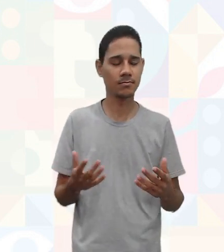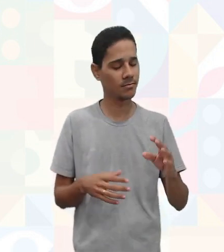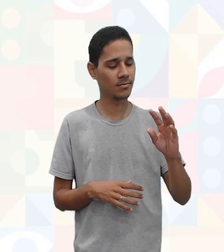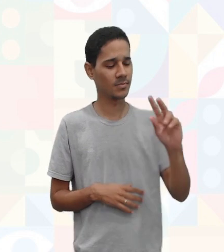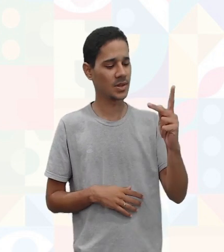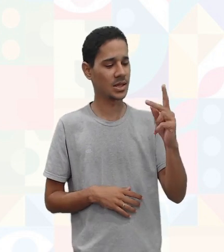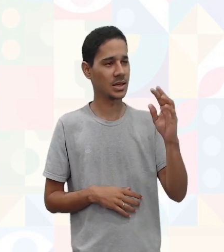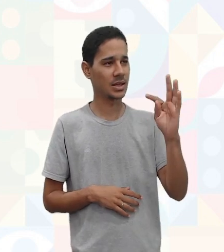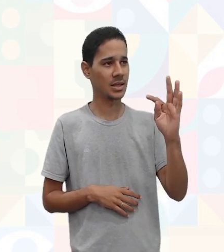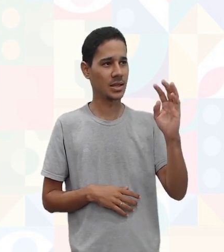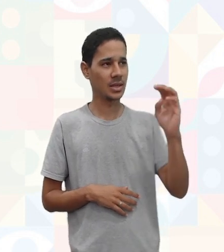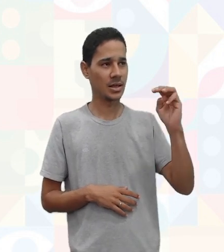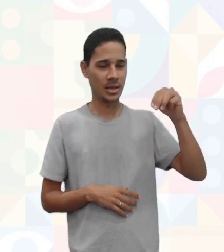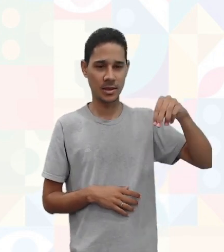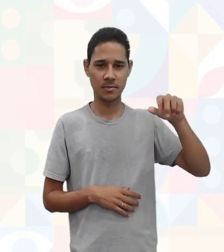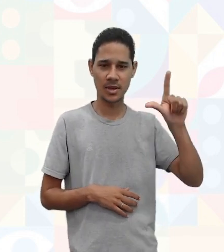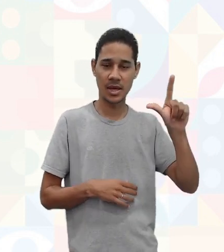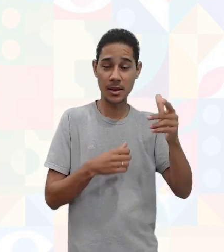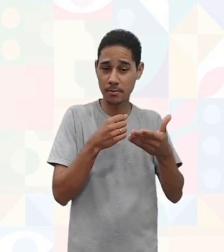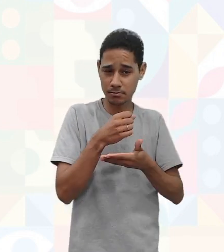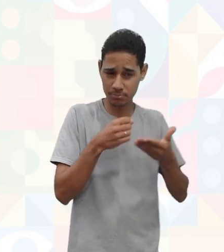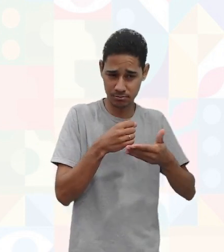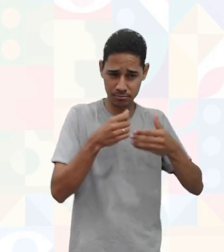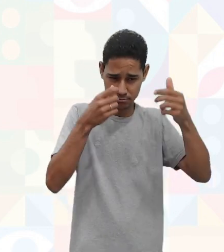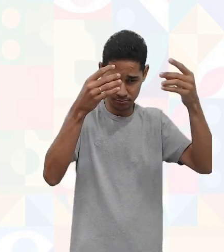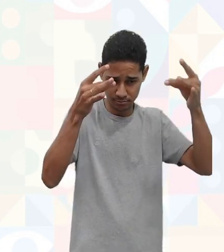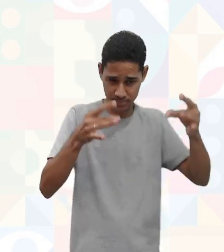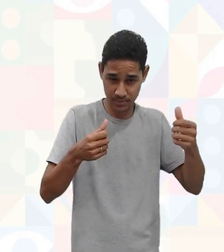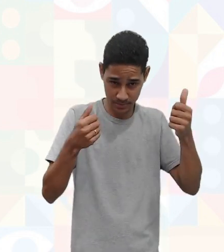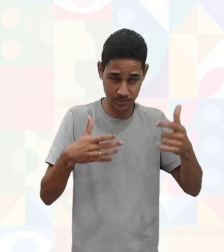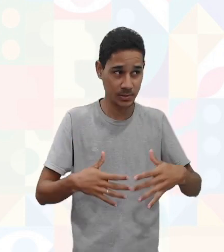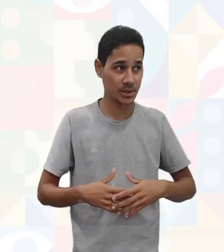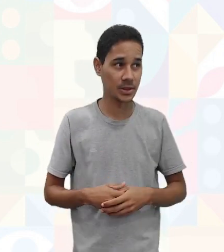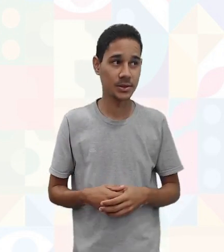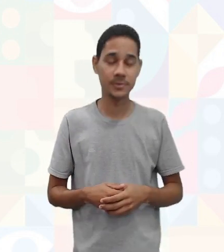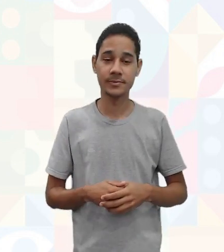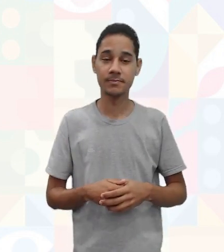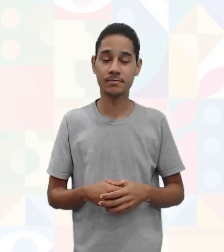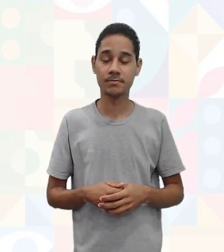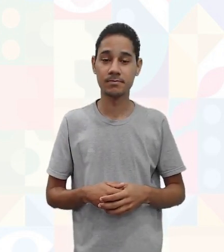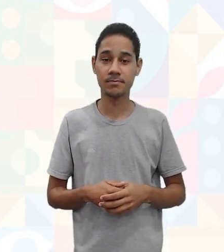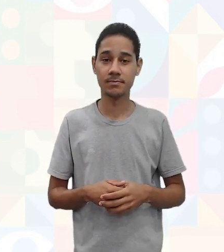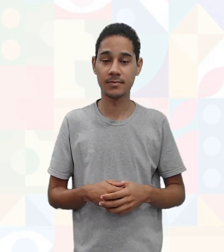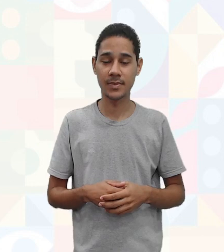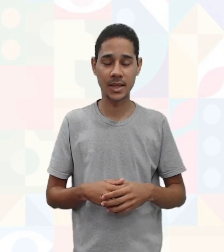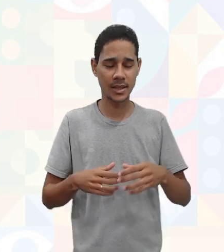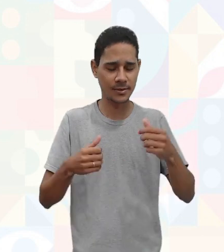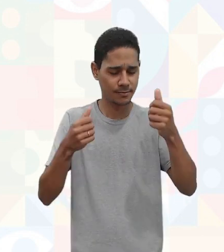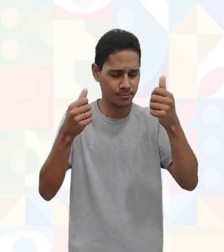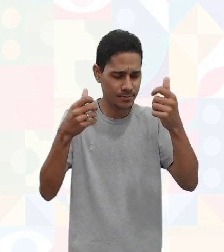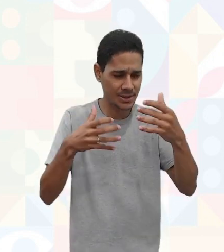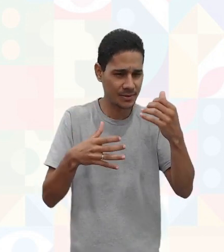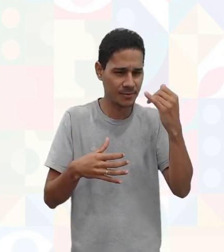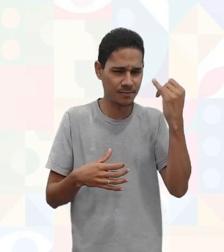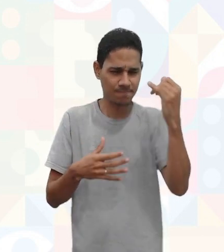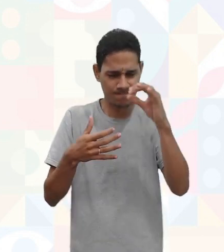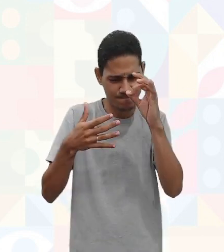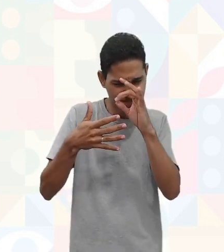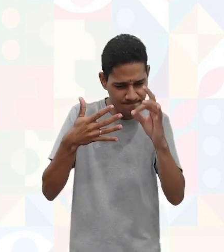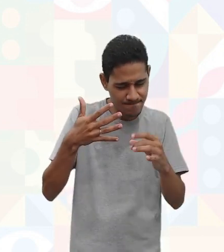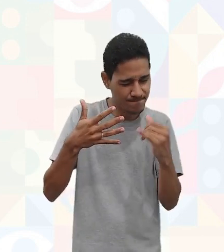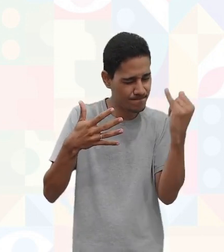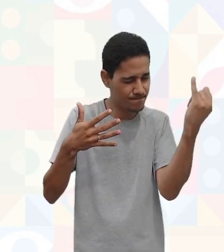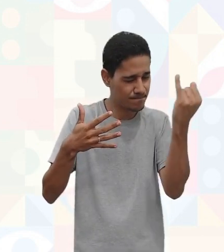Fundamentos do HTML. É importante a gente fundamentar com bastante propriedade a